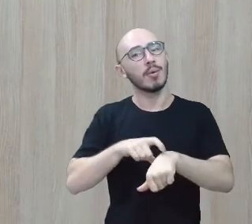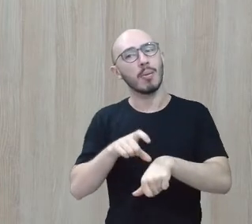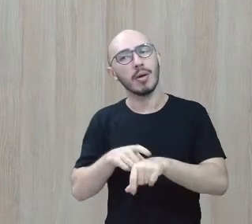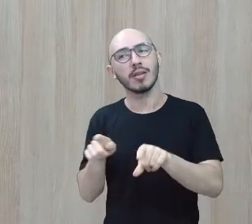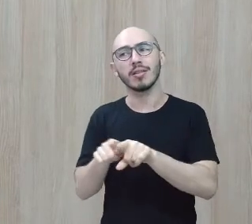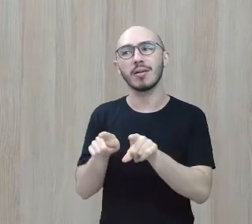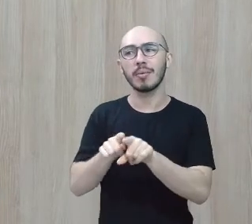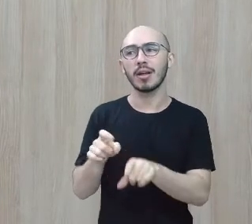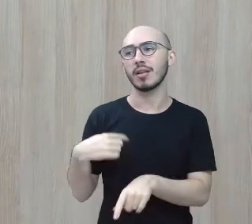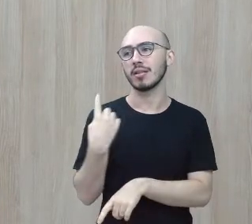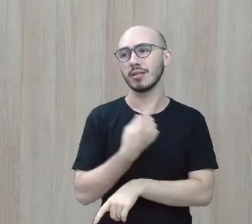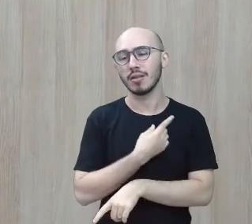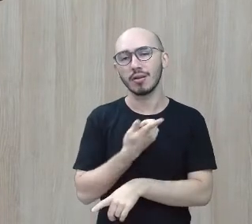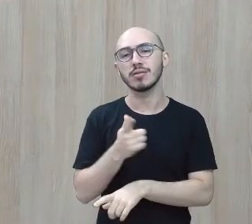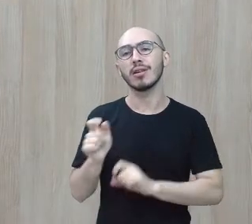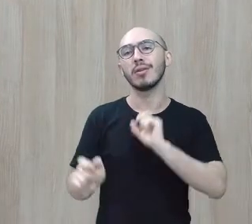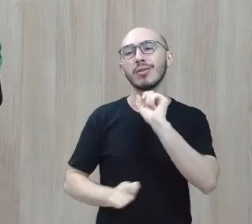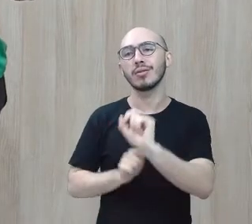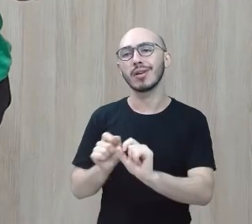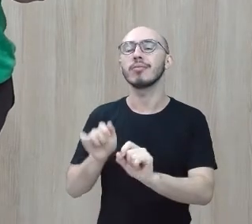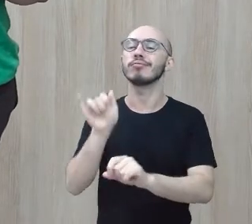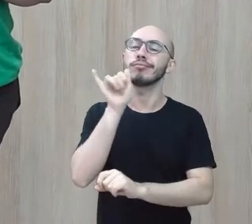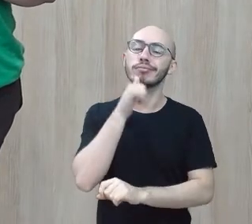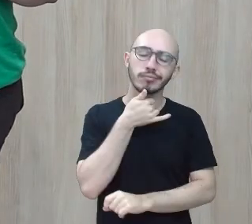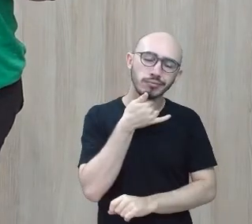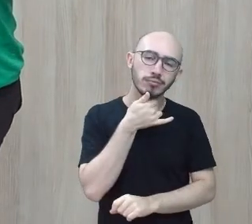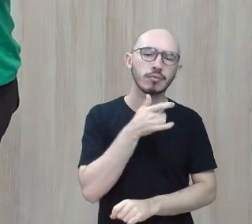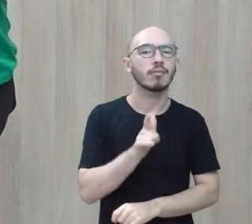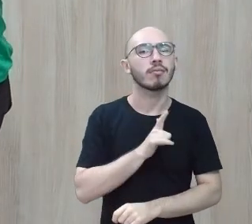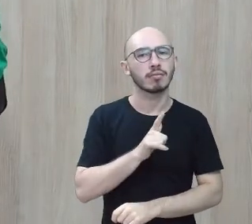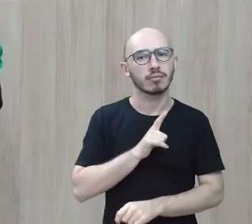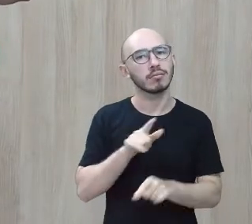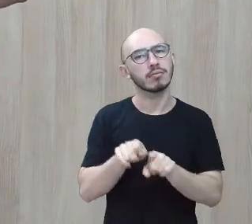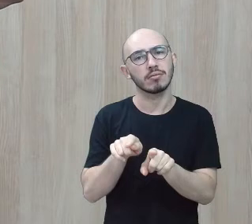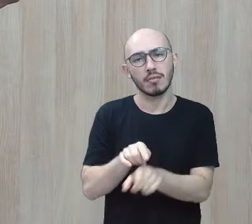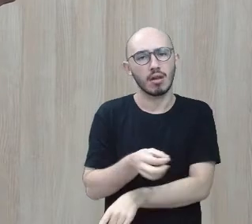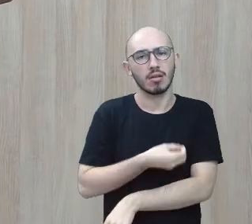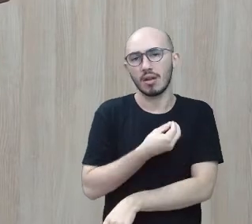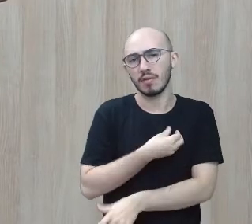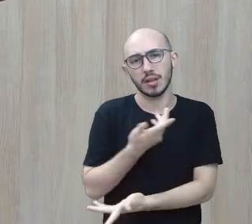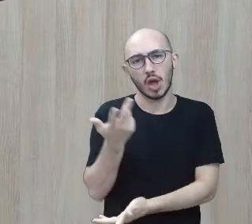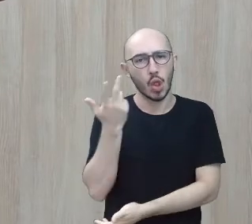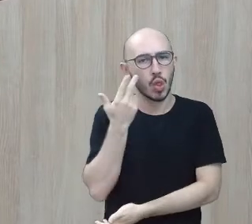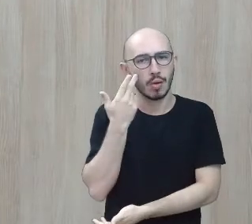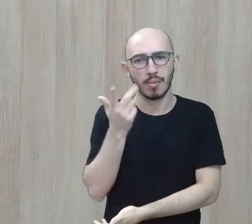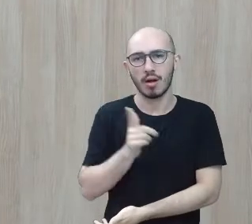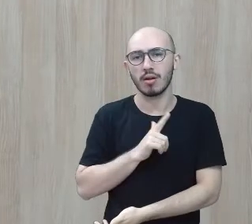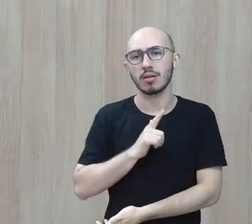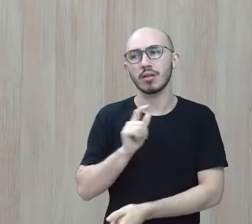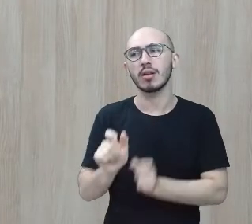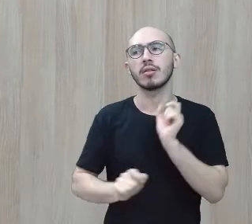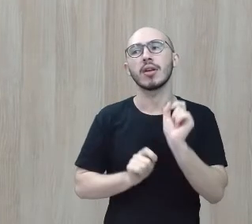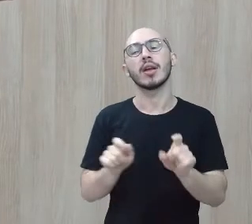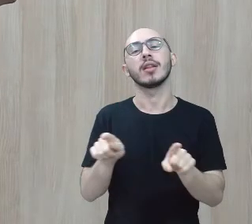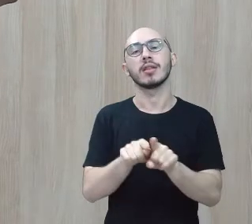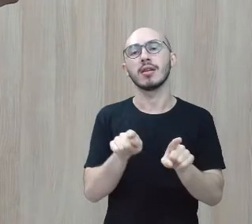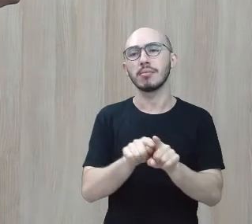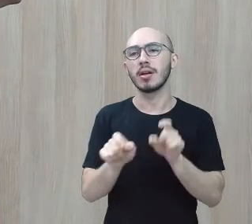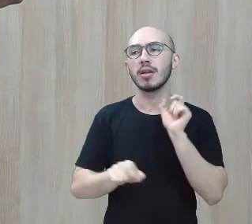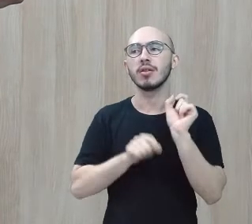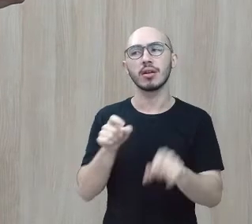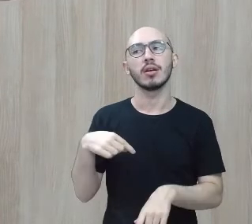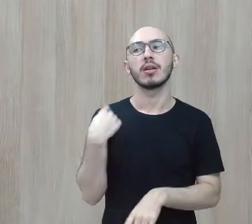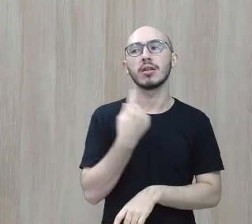existe aqueles momentos trágicos, tristes, e fazem parte da nossa vida e também trazem